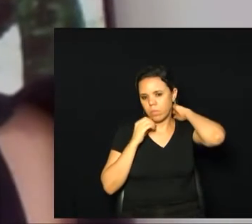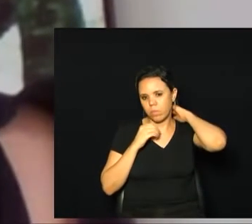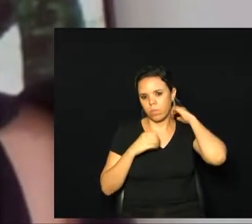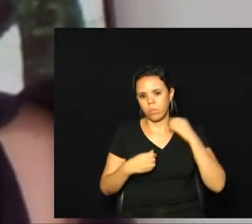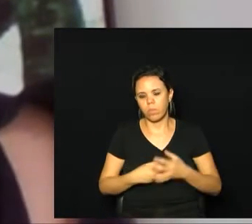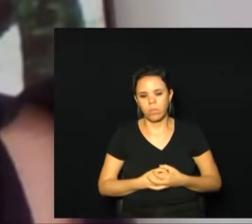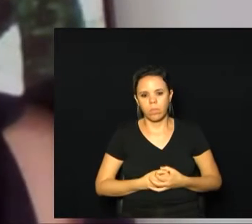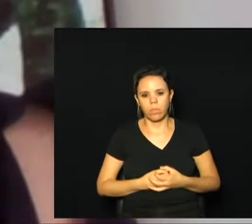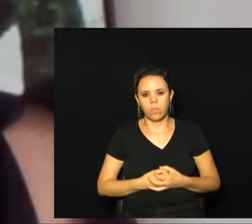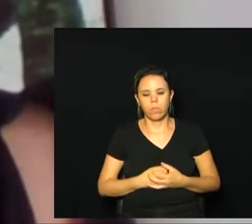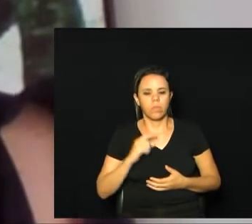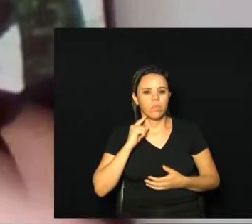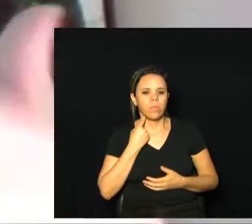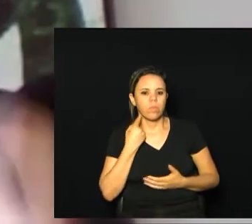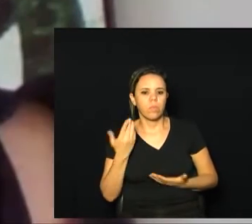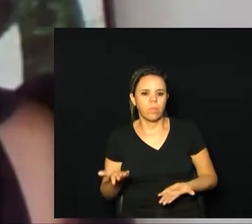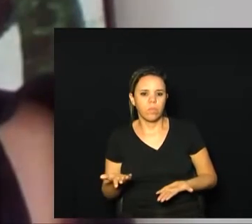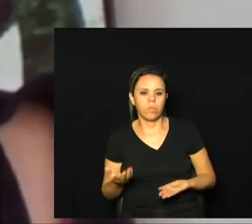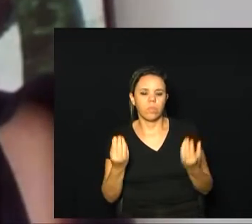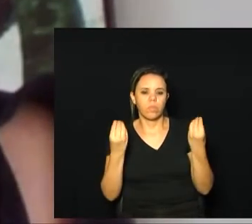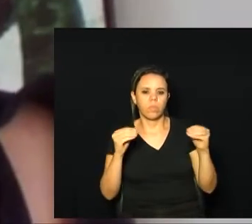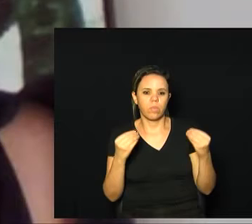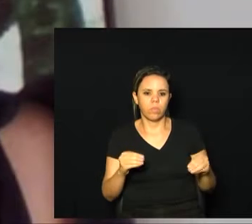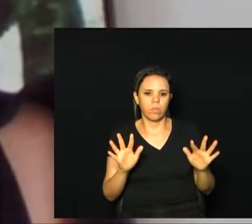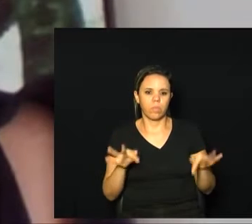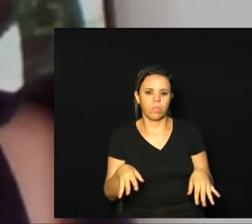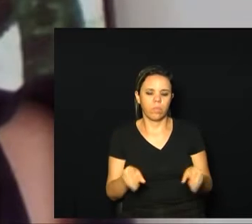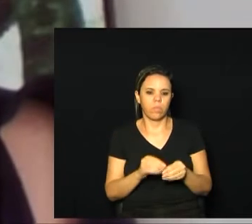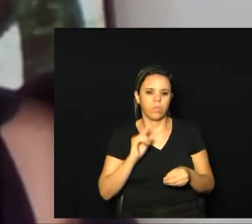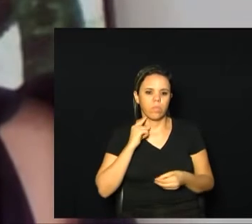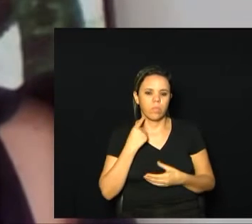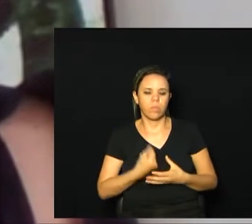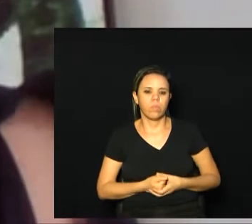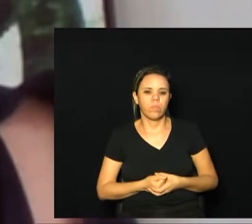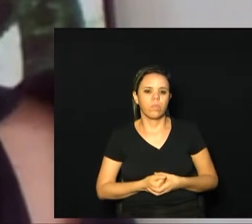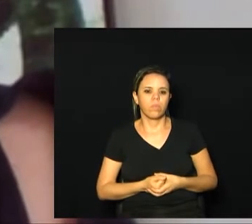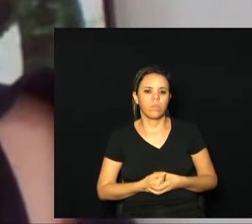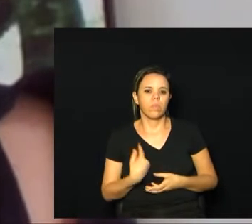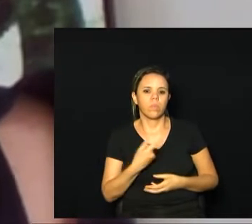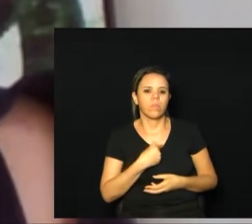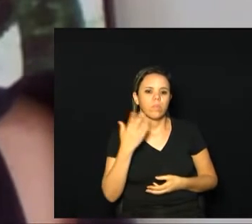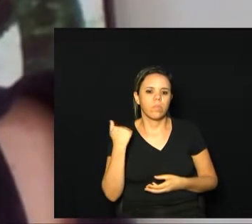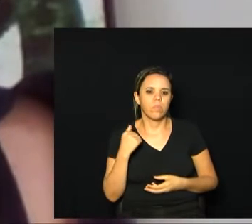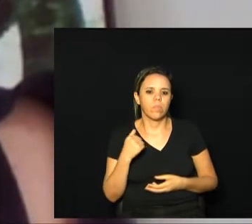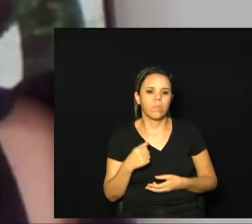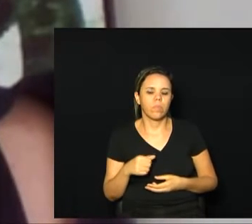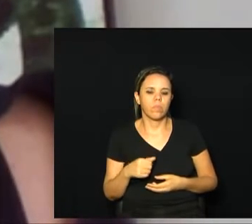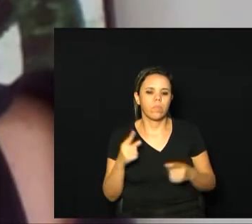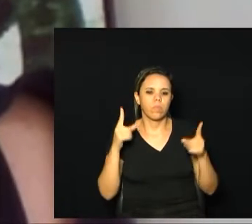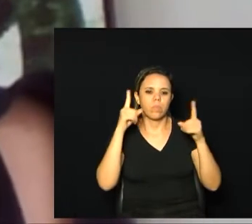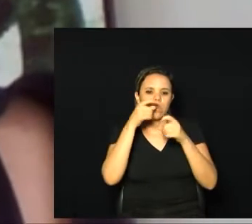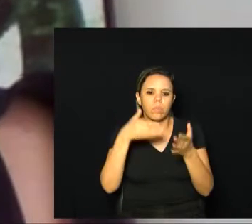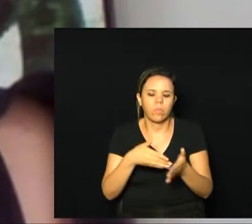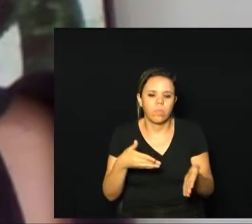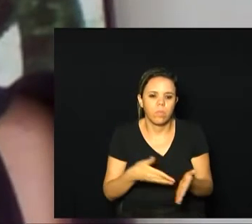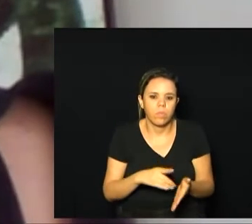de resíduos e colocou o fim dos lixões. A gente sabe, até pela dificuldade